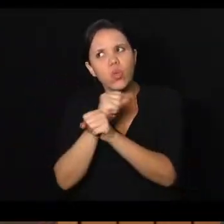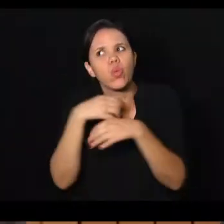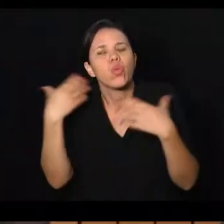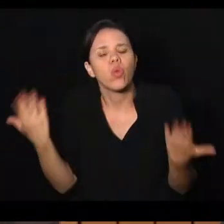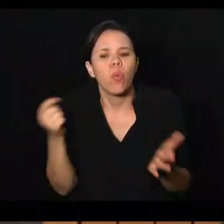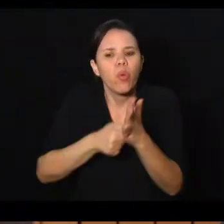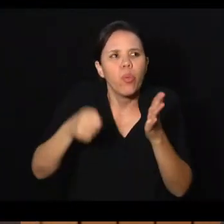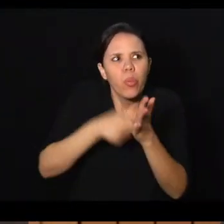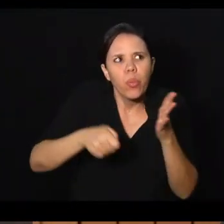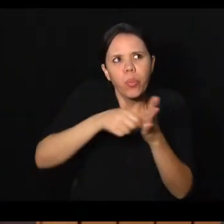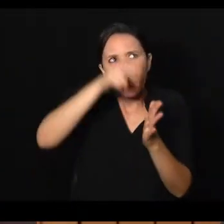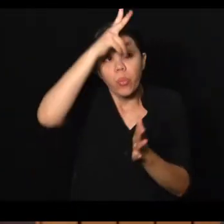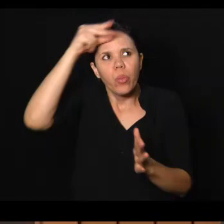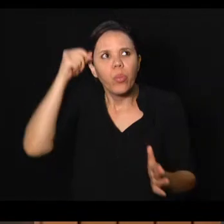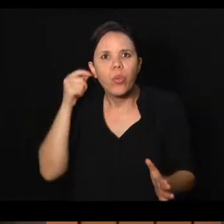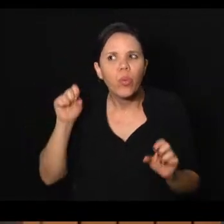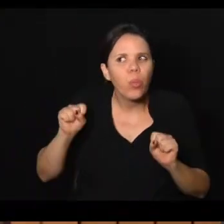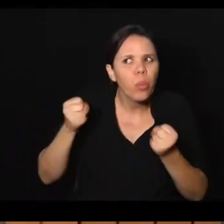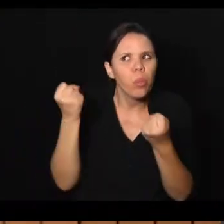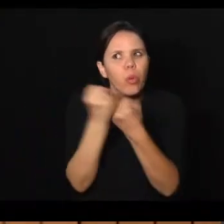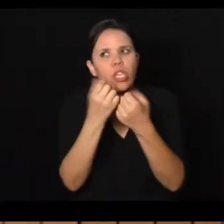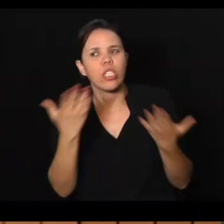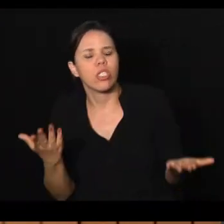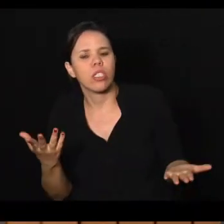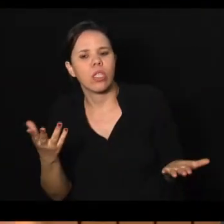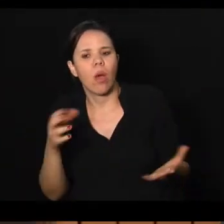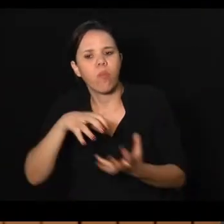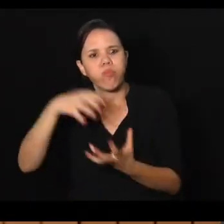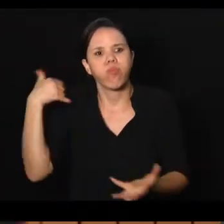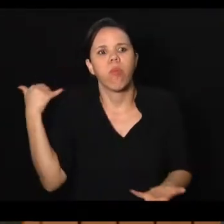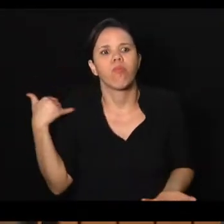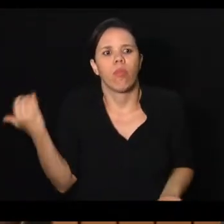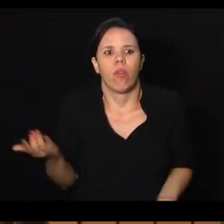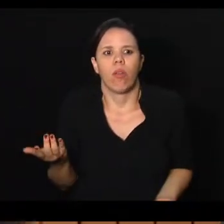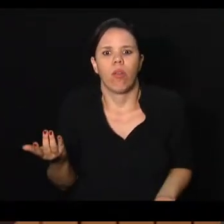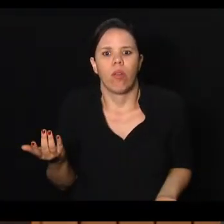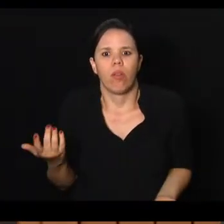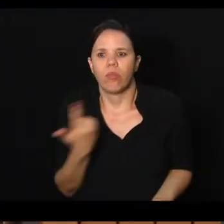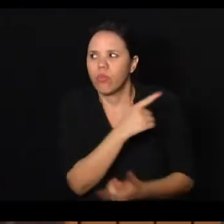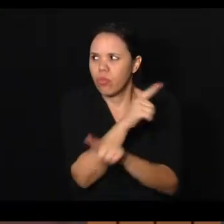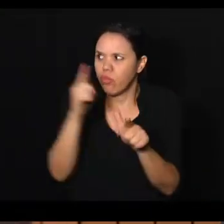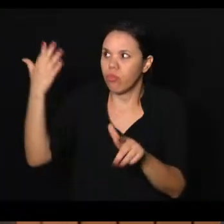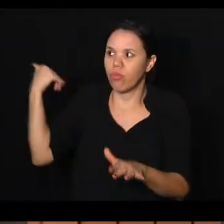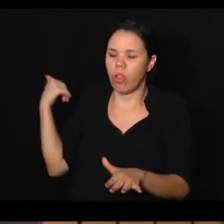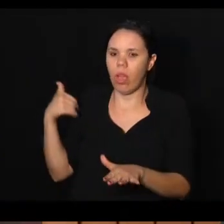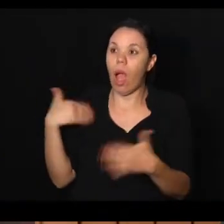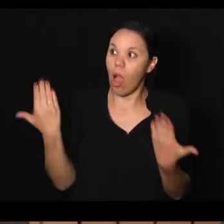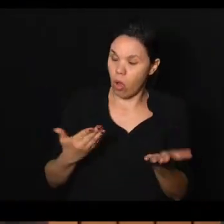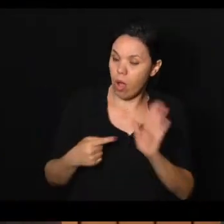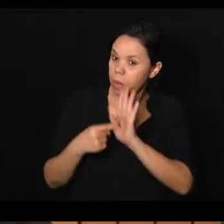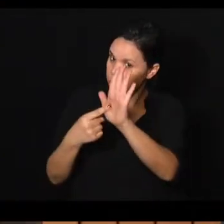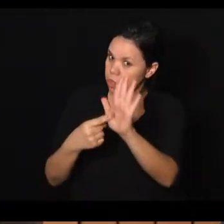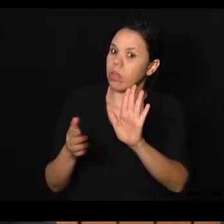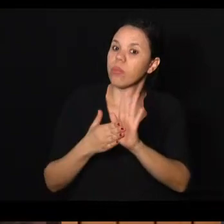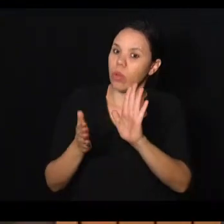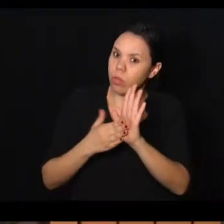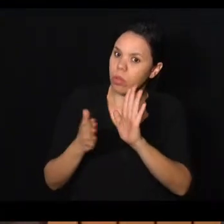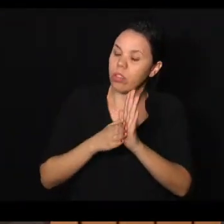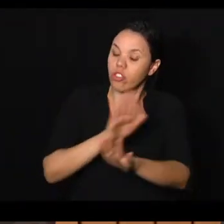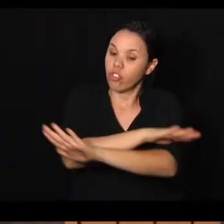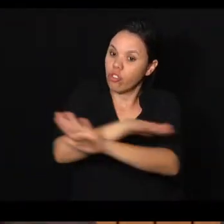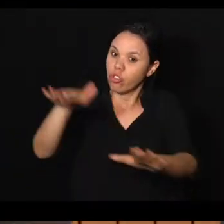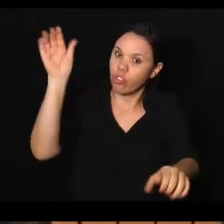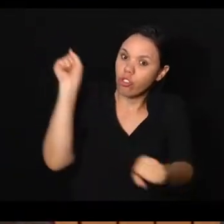de proteção aos idosos, nós não temos. E estamos vindo agora apresentando propostas.